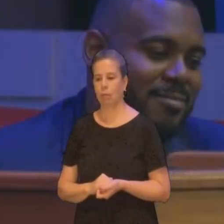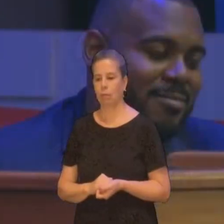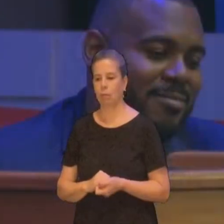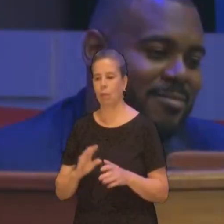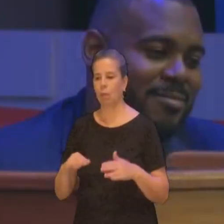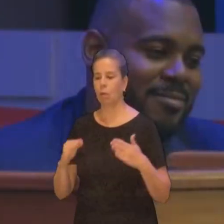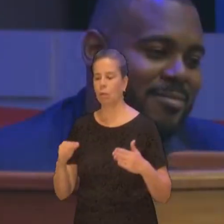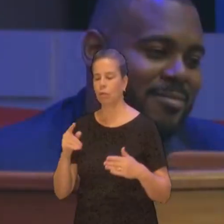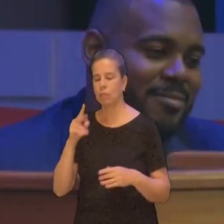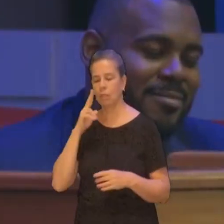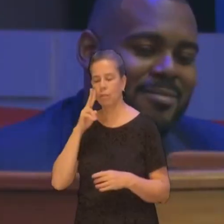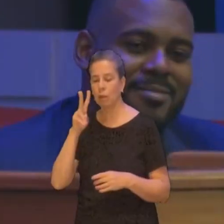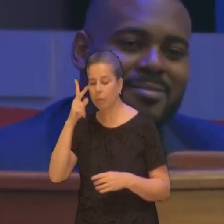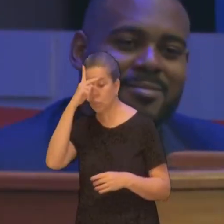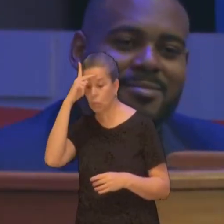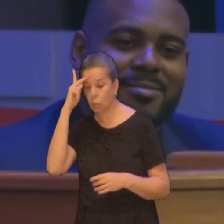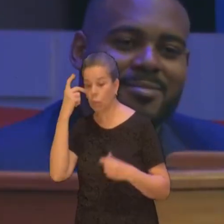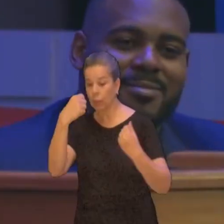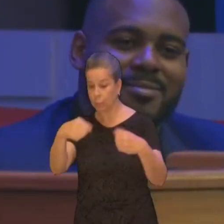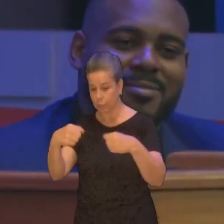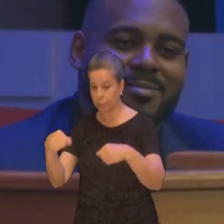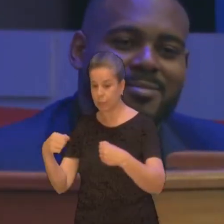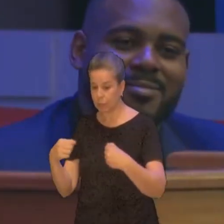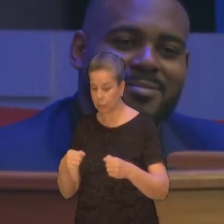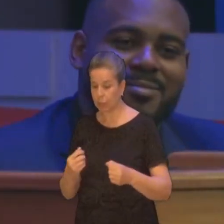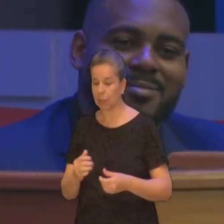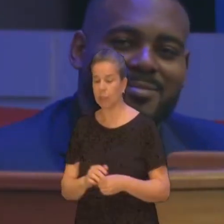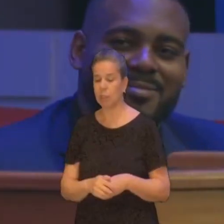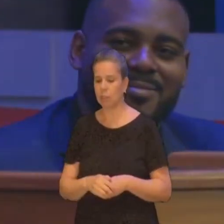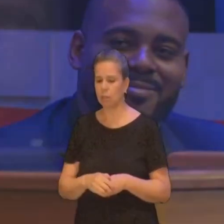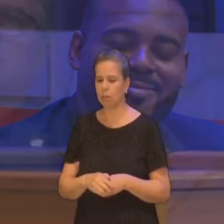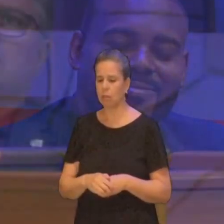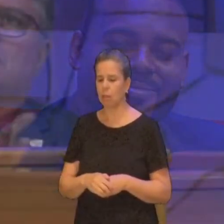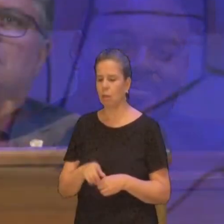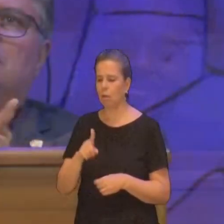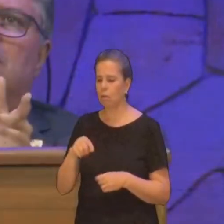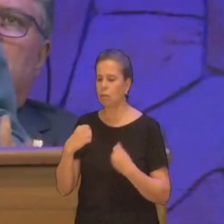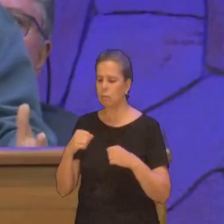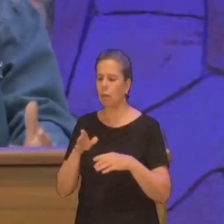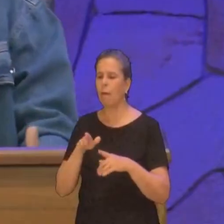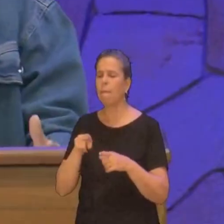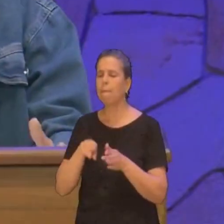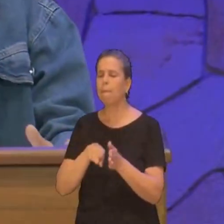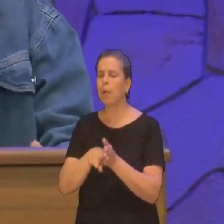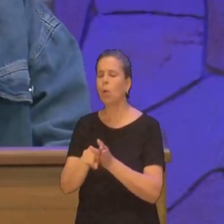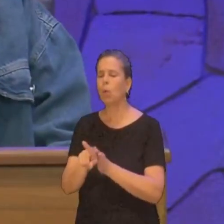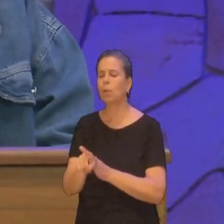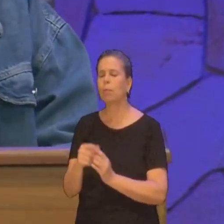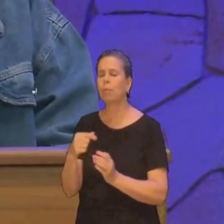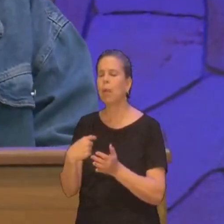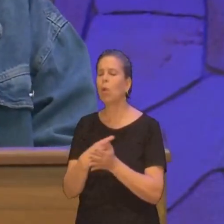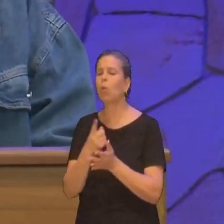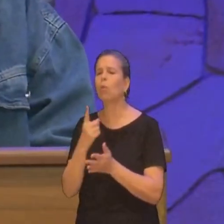quando você vê uma pessoa necessitada, pergunte: o que Jesus faria?